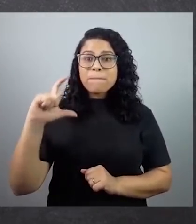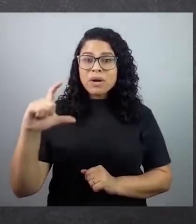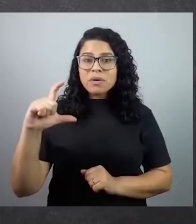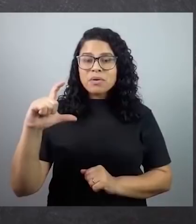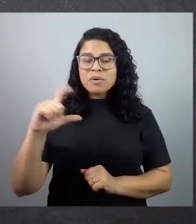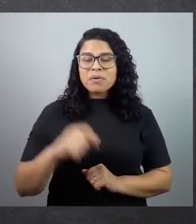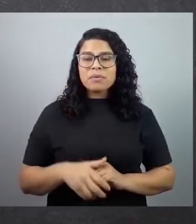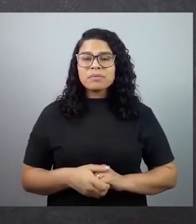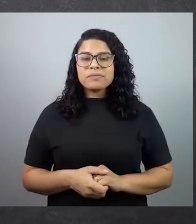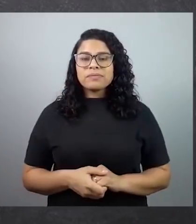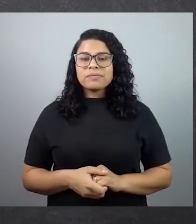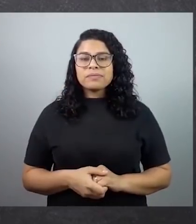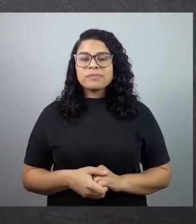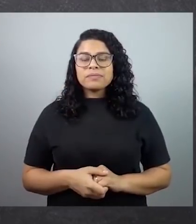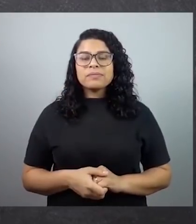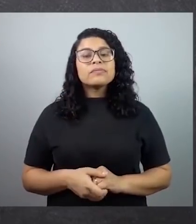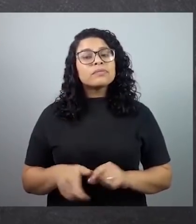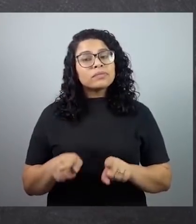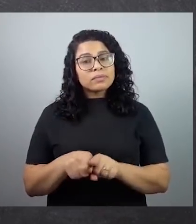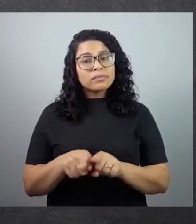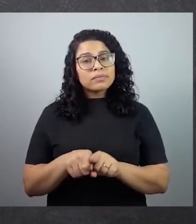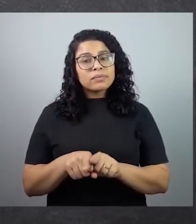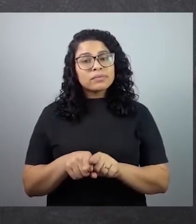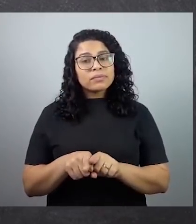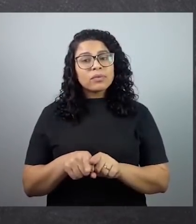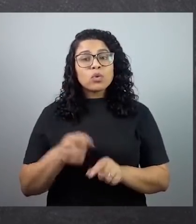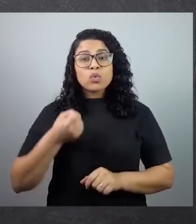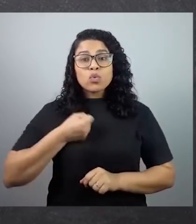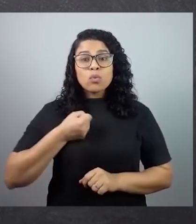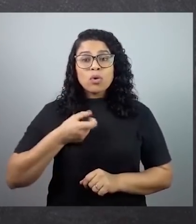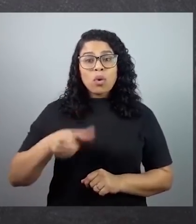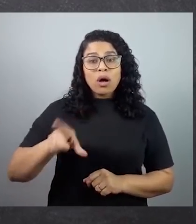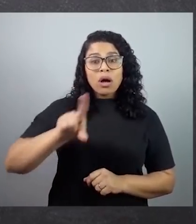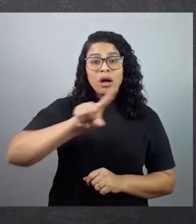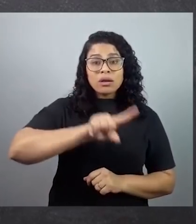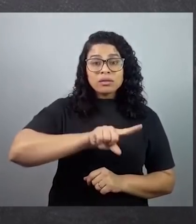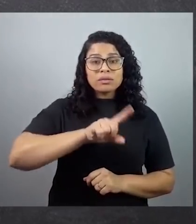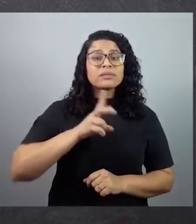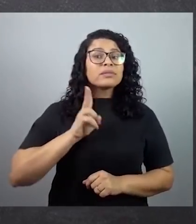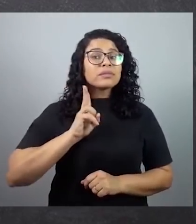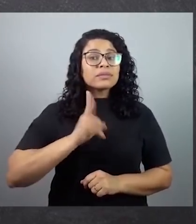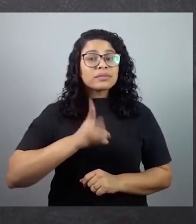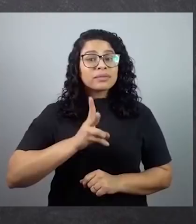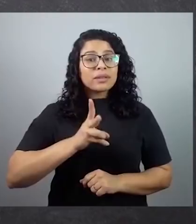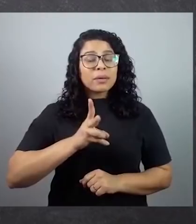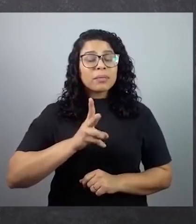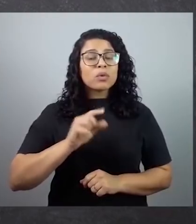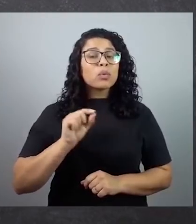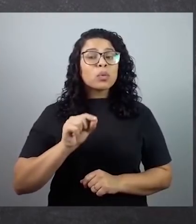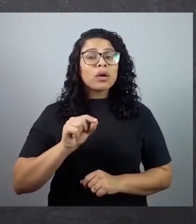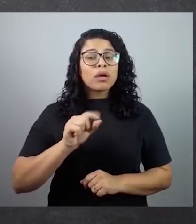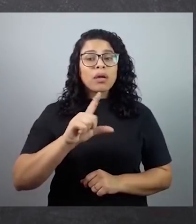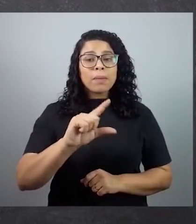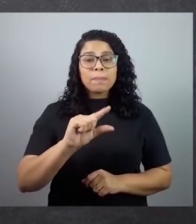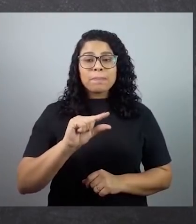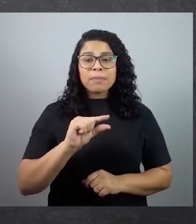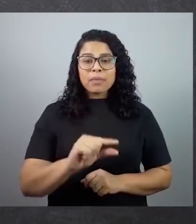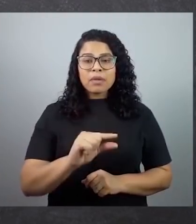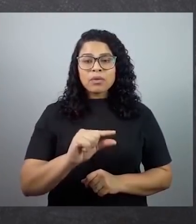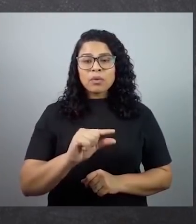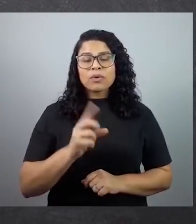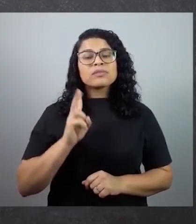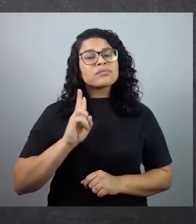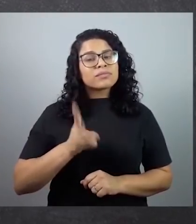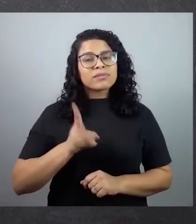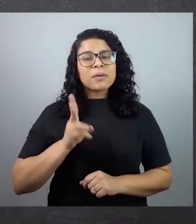que o número anterior. E, ao mesmo tempo, nós temos que os números que estão do lado esquerdo, eles vão